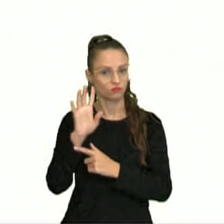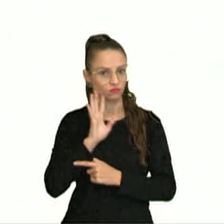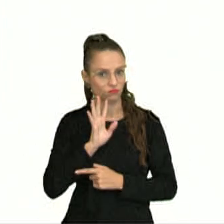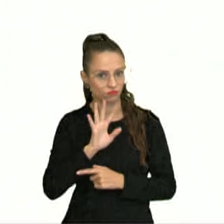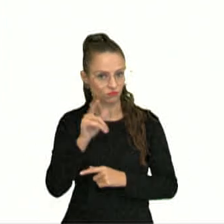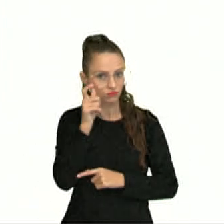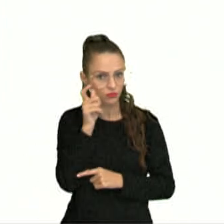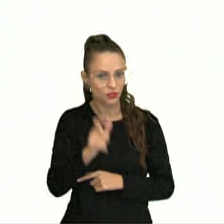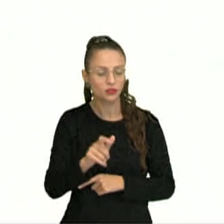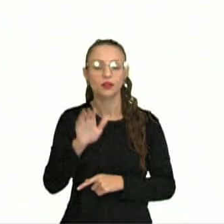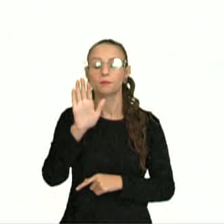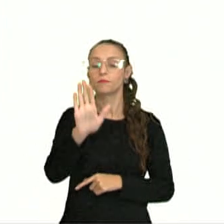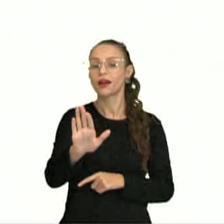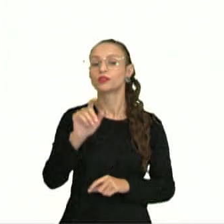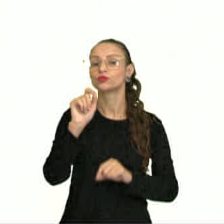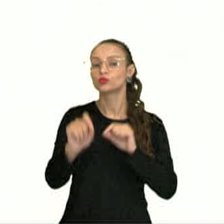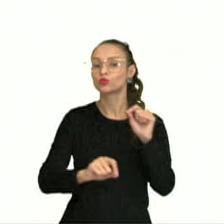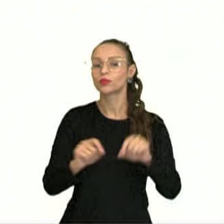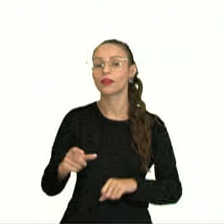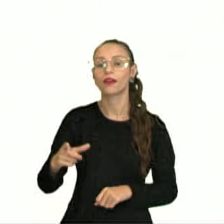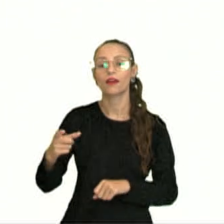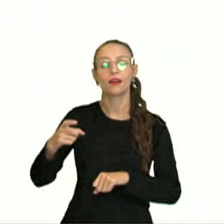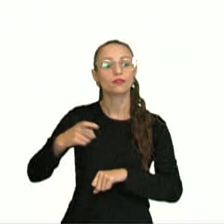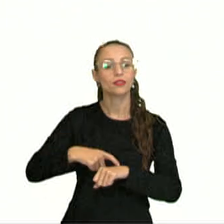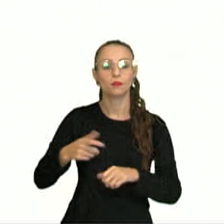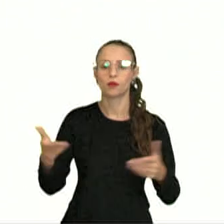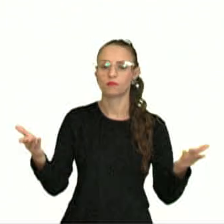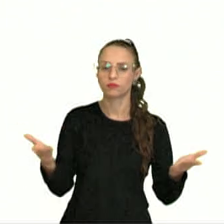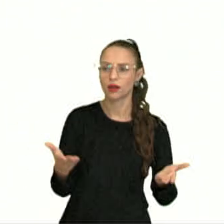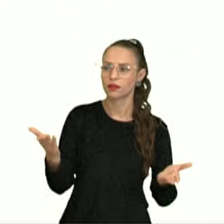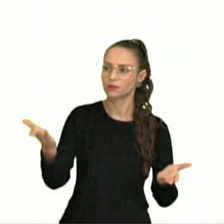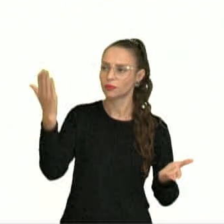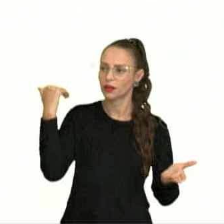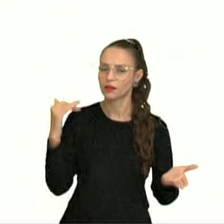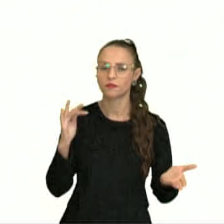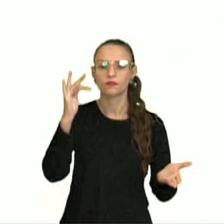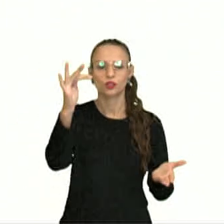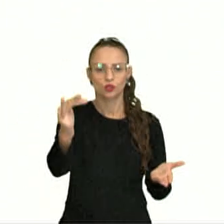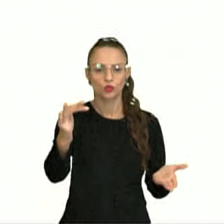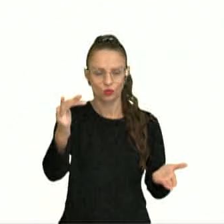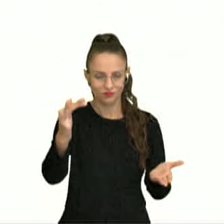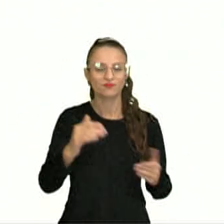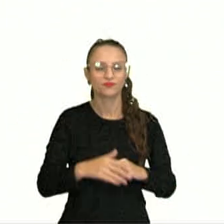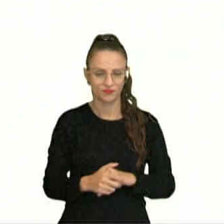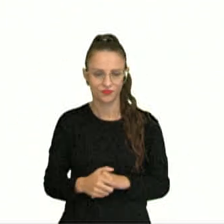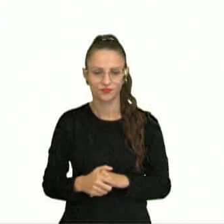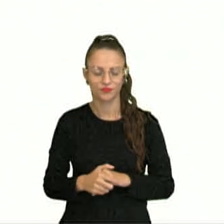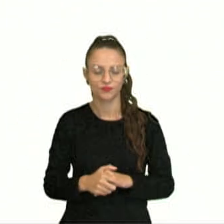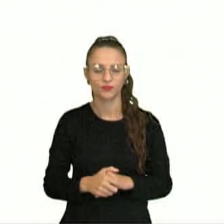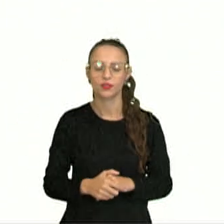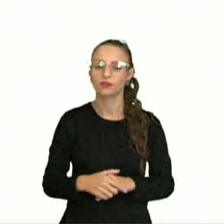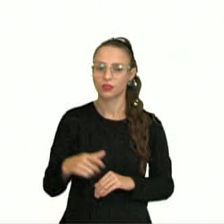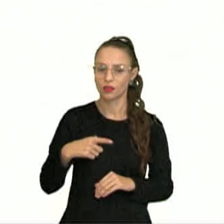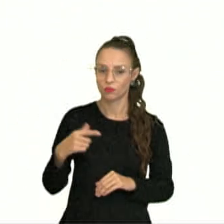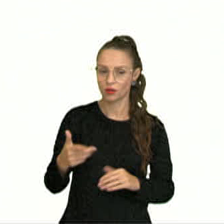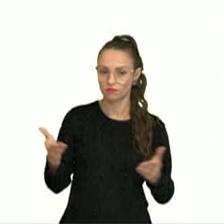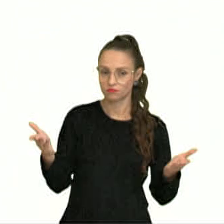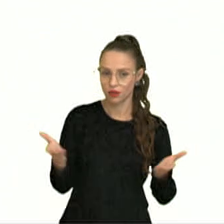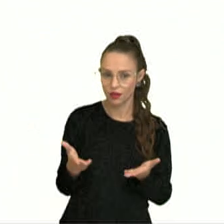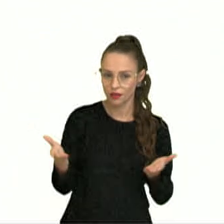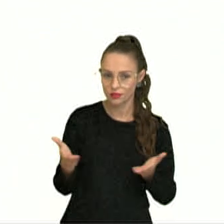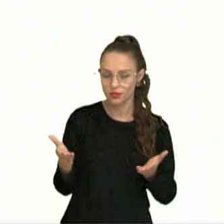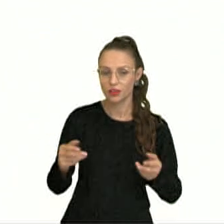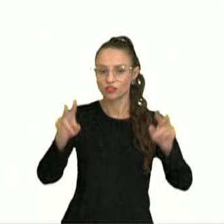Porém, estão empregadas em tempos verbais diferentes. Então, uma estava no passado e a outra estava no presente, no caso do título,